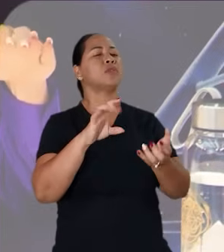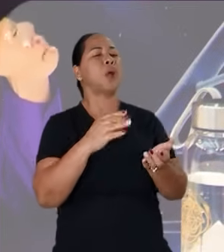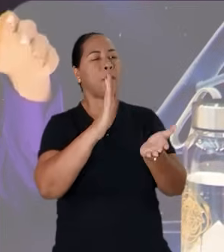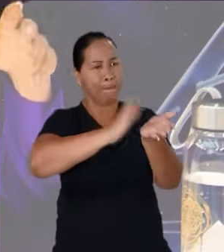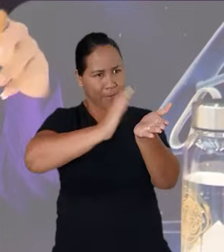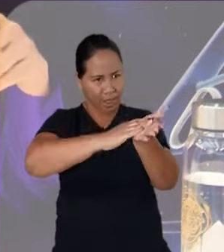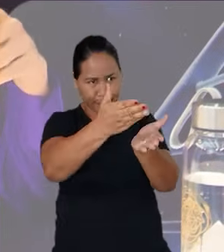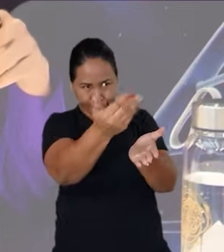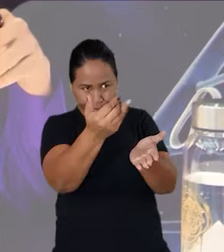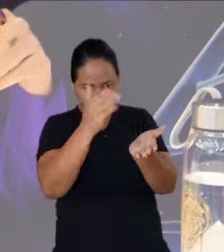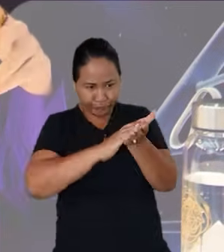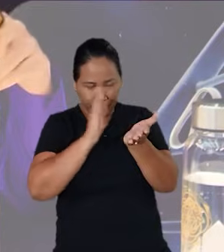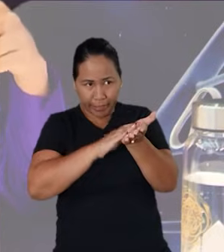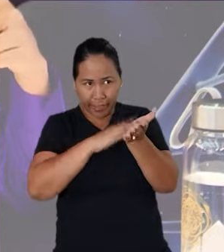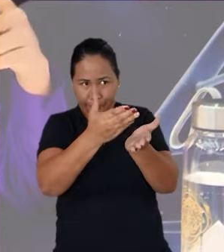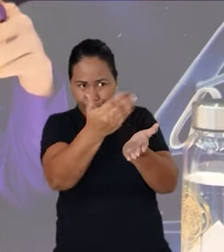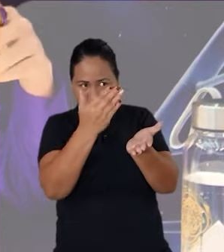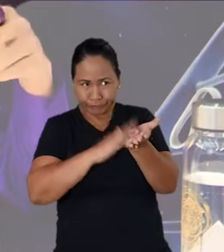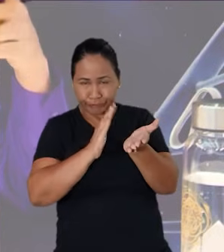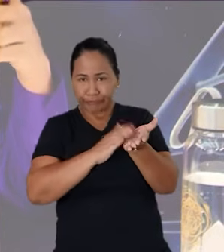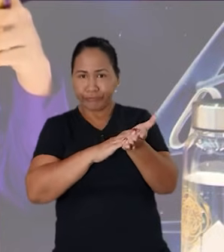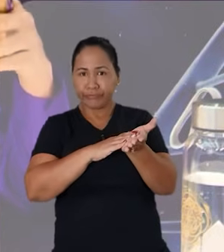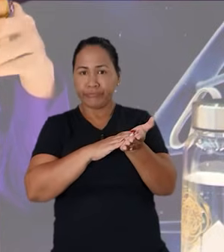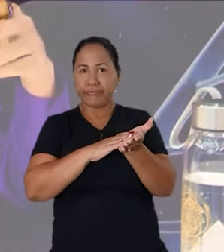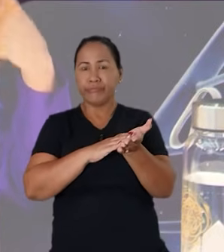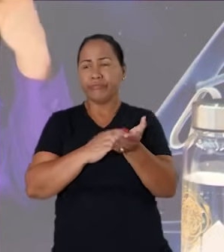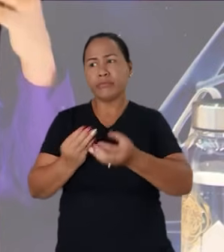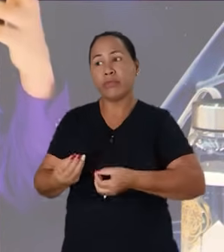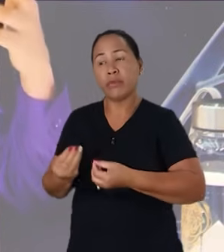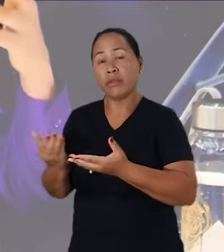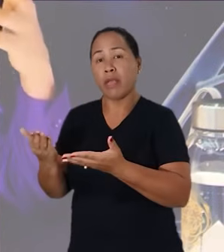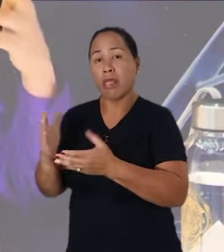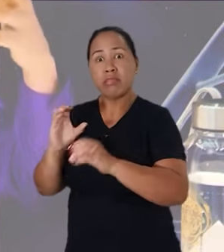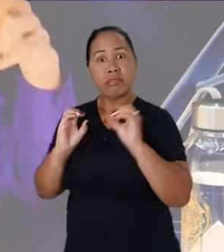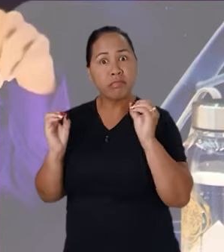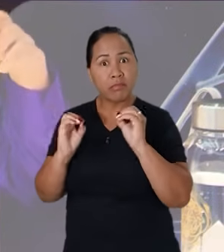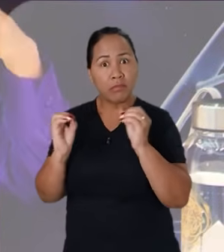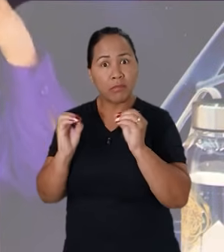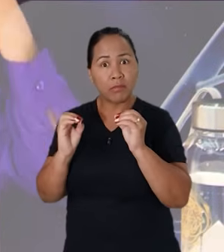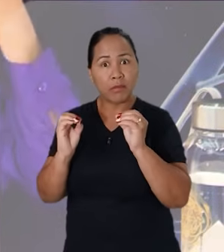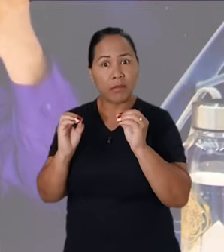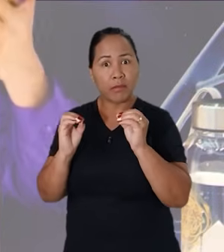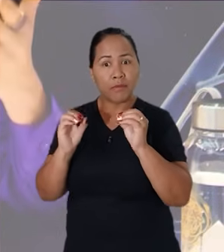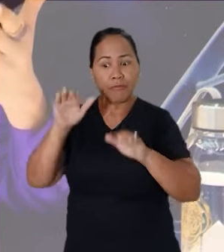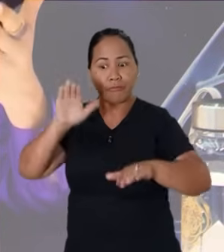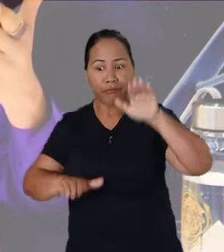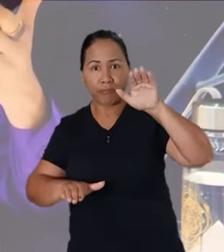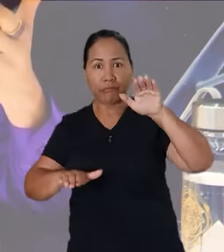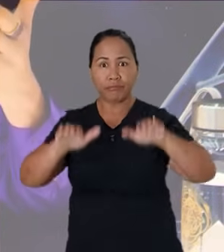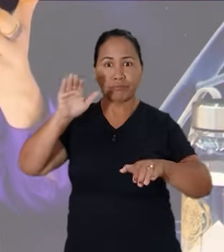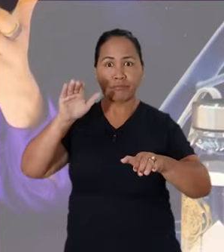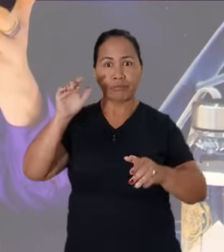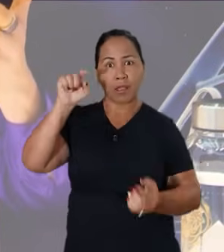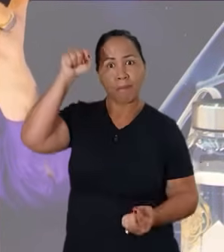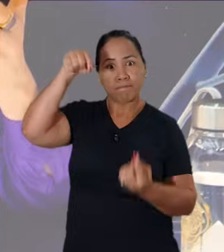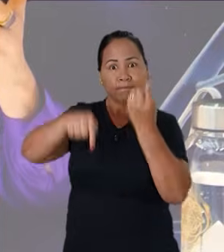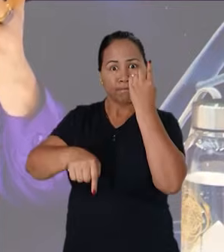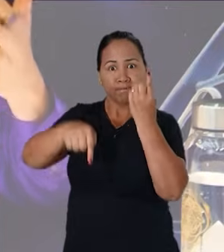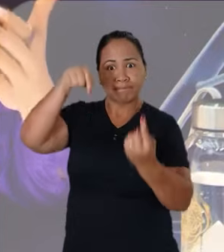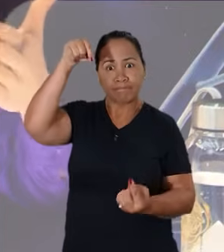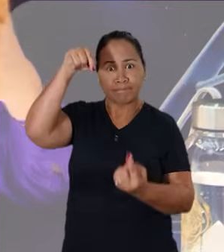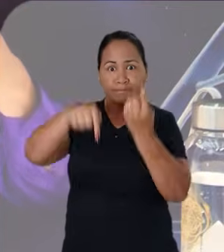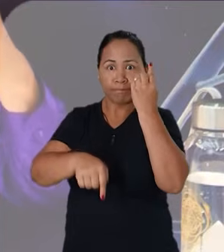Quando você quer receber, receber, receber, receber, mas você não faz nada para dar, está em desequilíbrio.